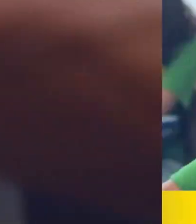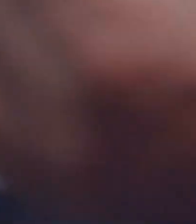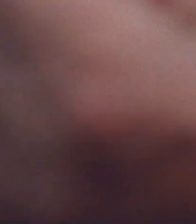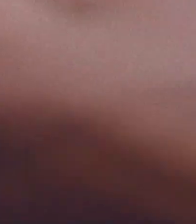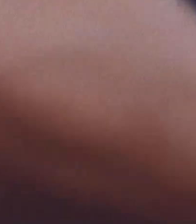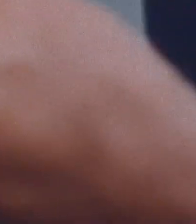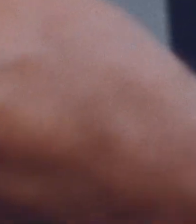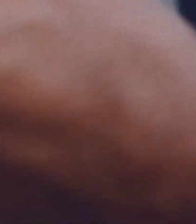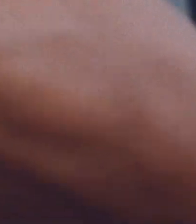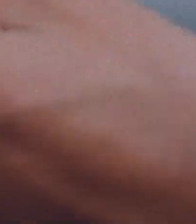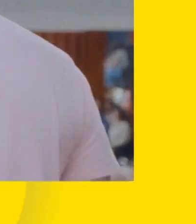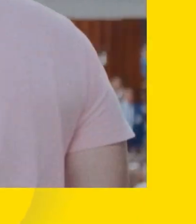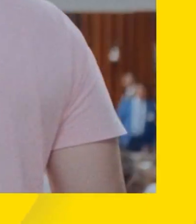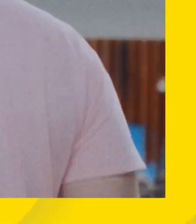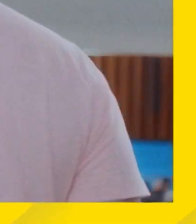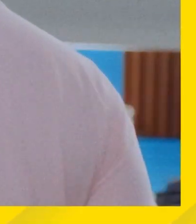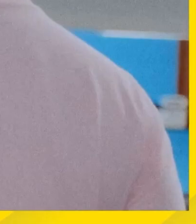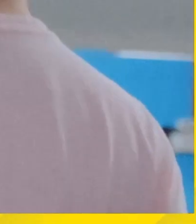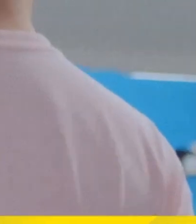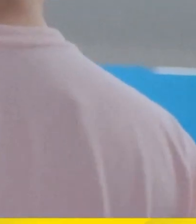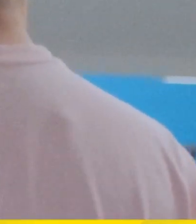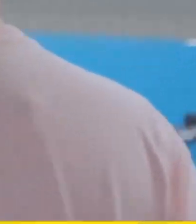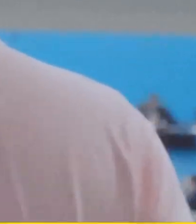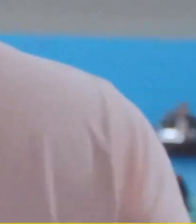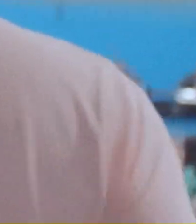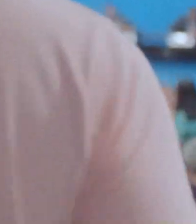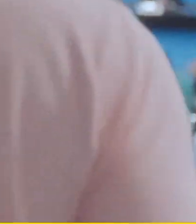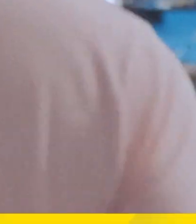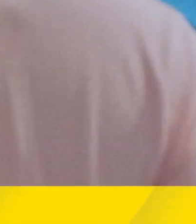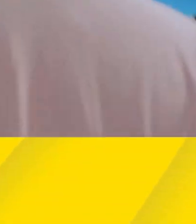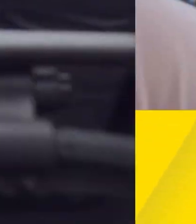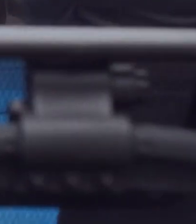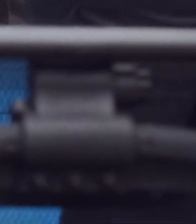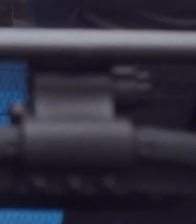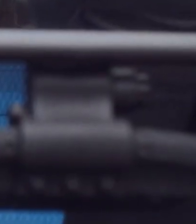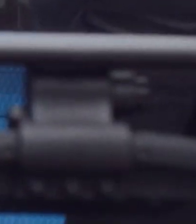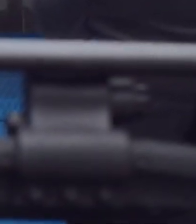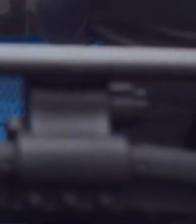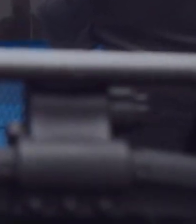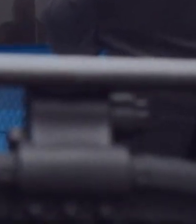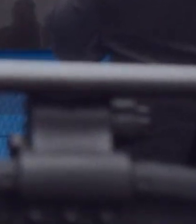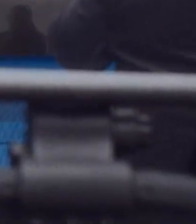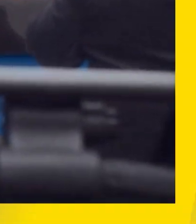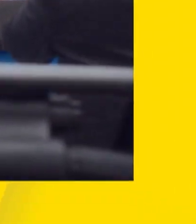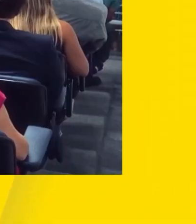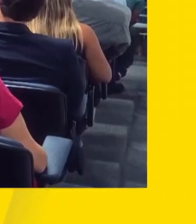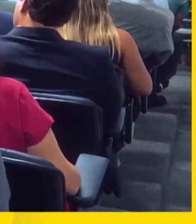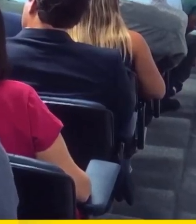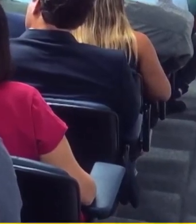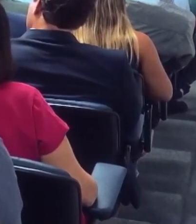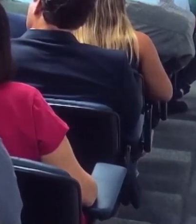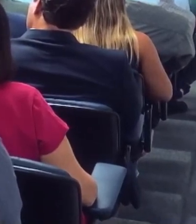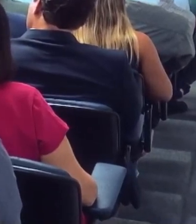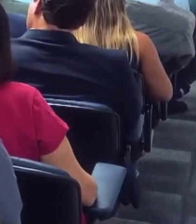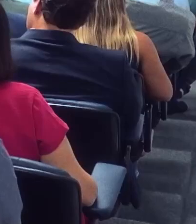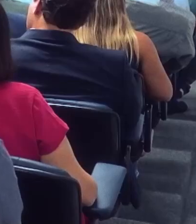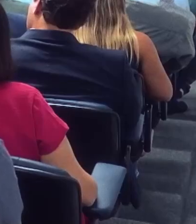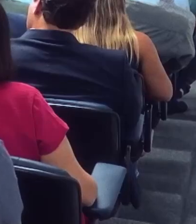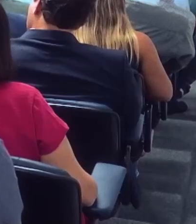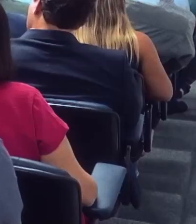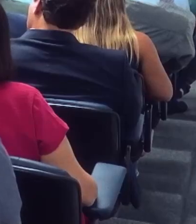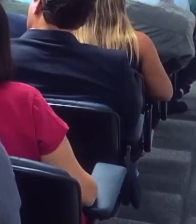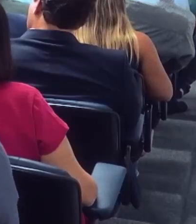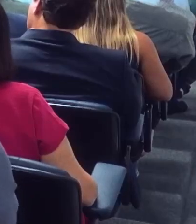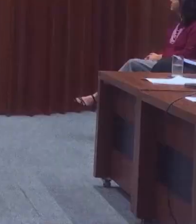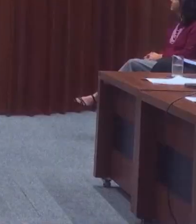Você conhece? Este lugar é a Assembleia Legislativa de Mato Grosso do Sul. E esse instrumento poderoso são as